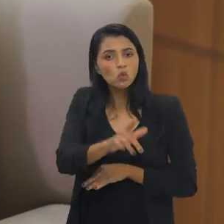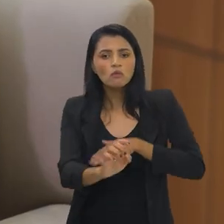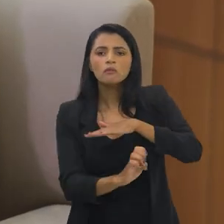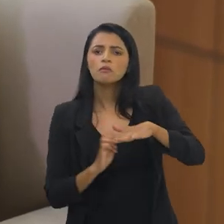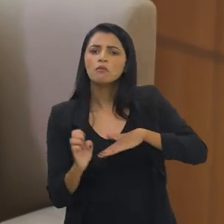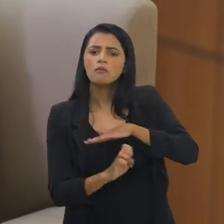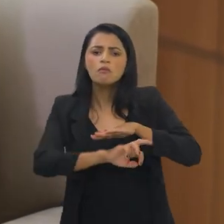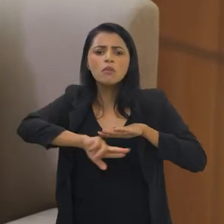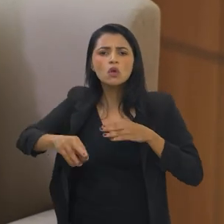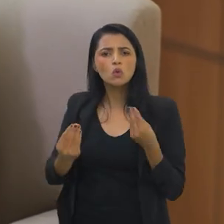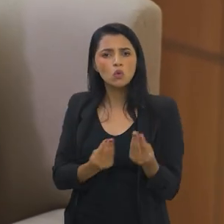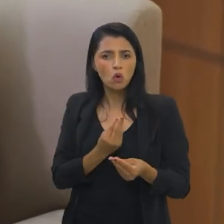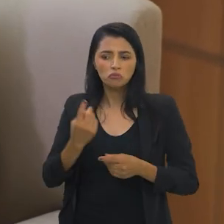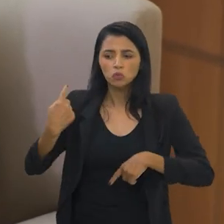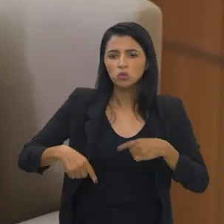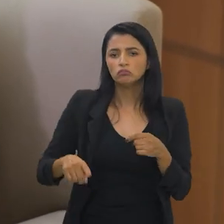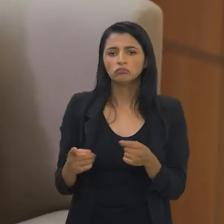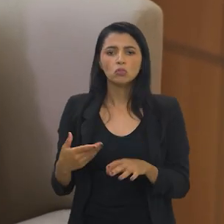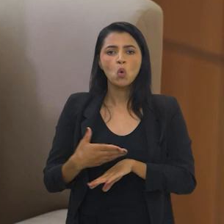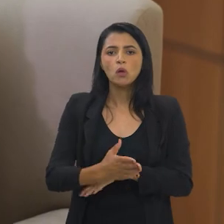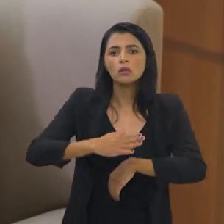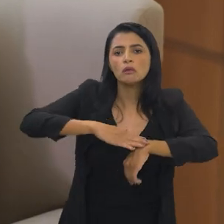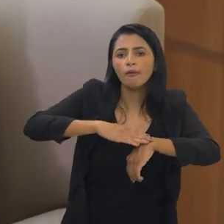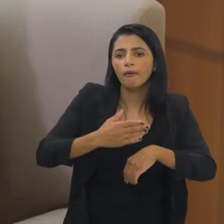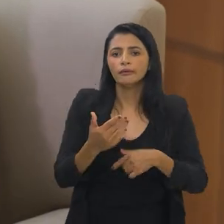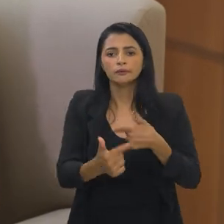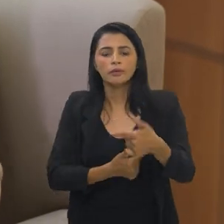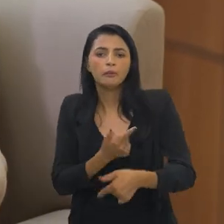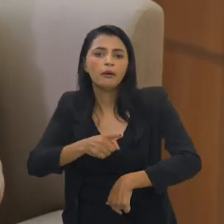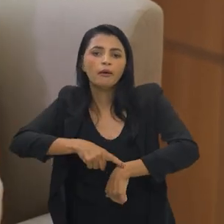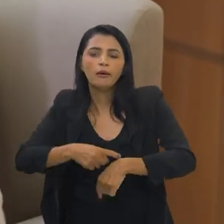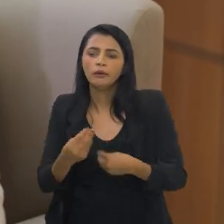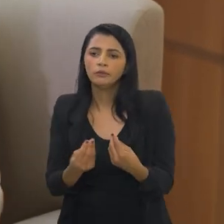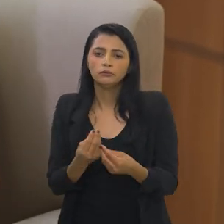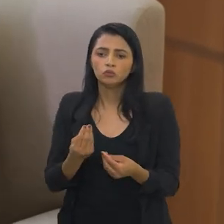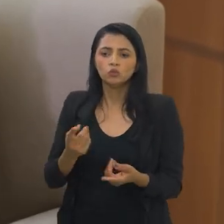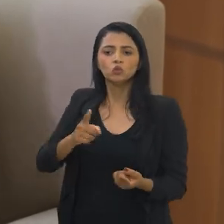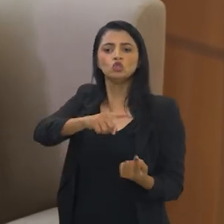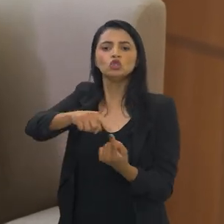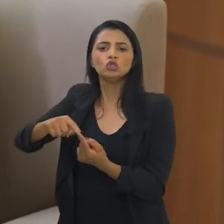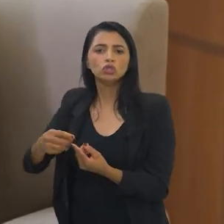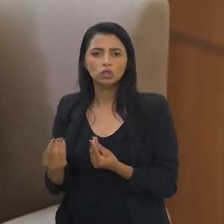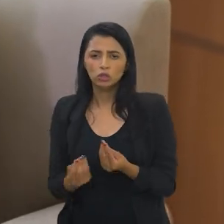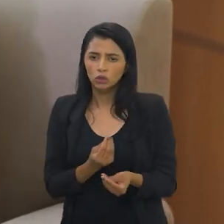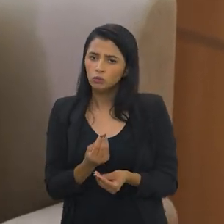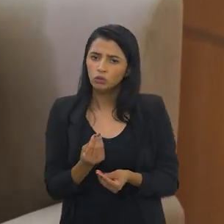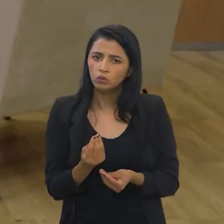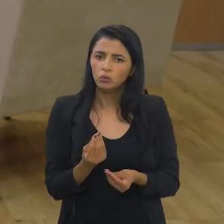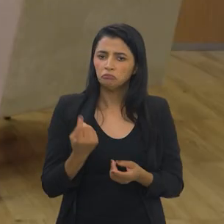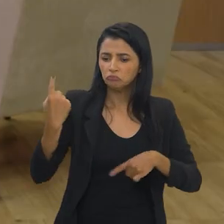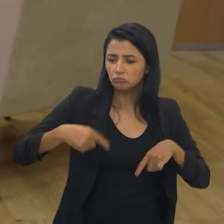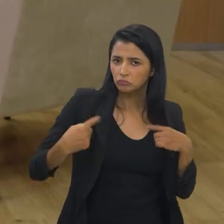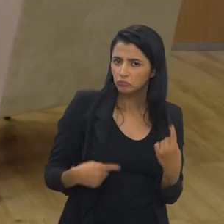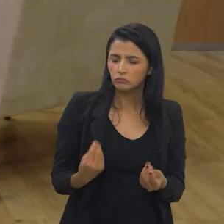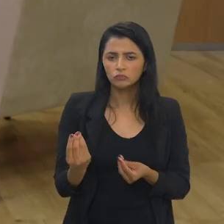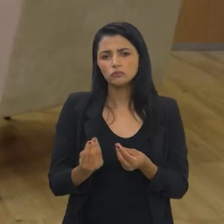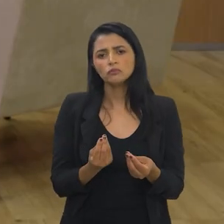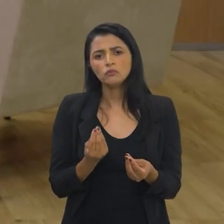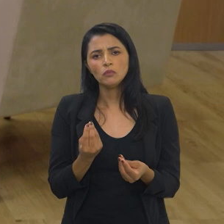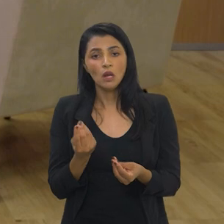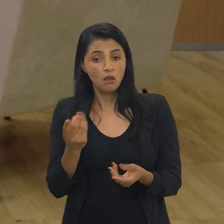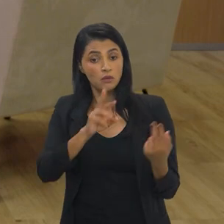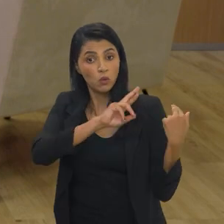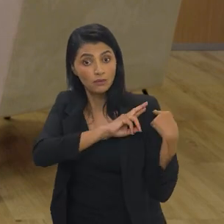empresas né então você vai discutir os horários de trabalho as formas né você vai discutir